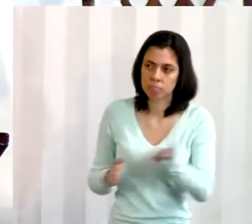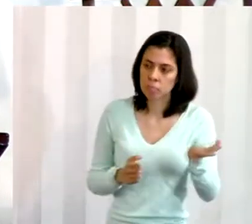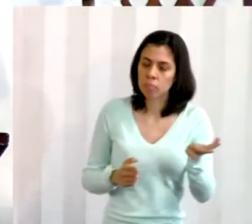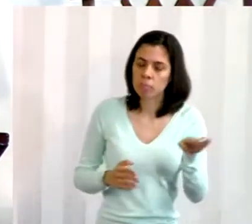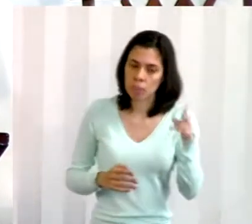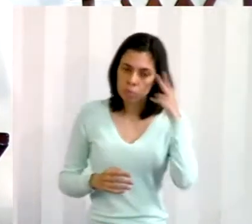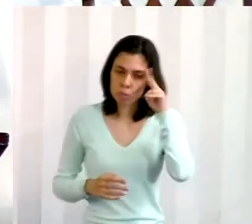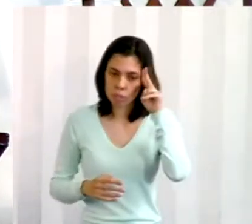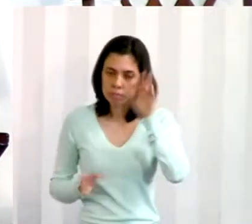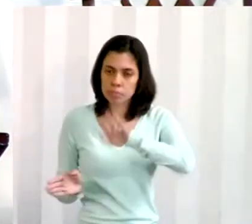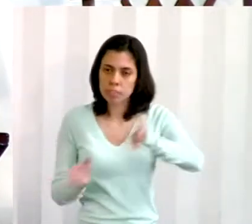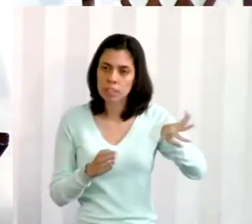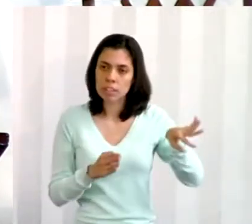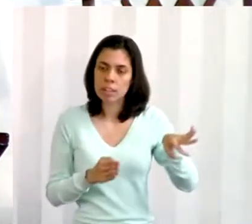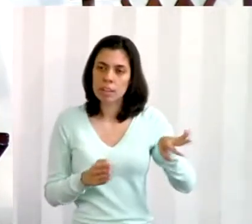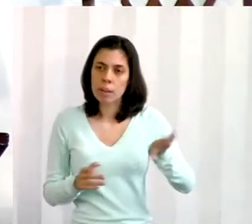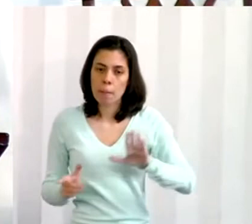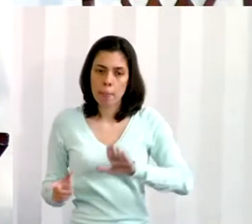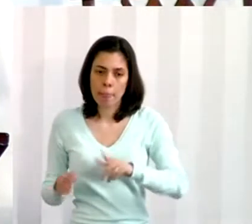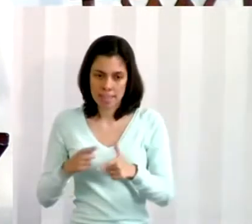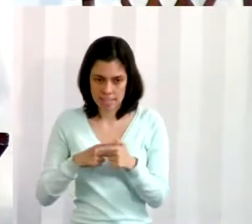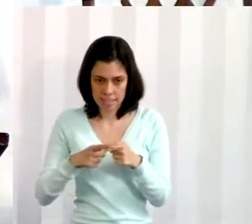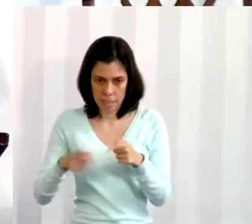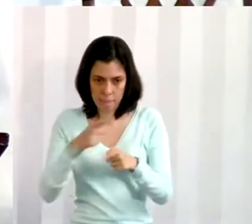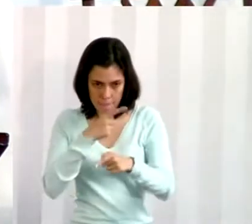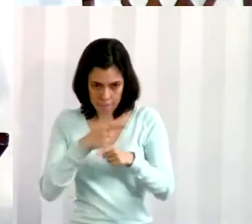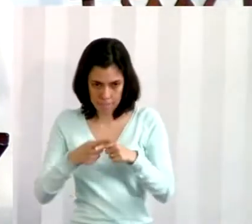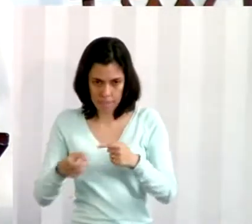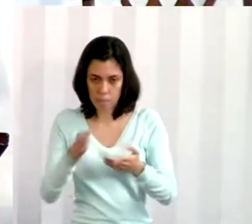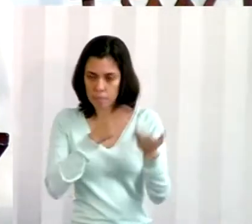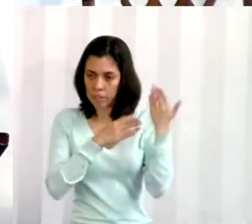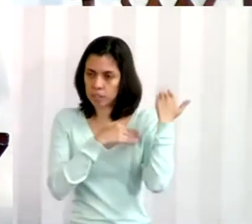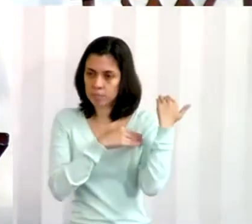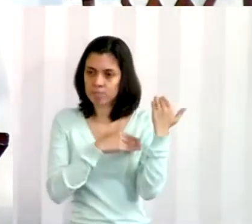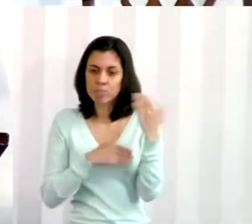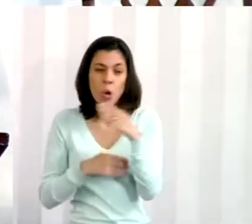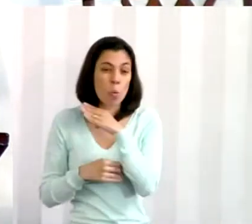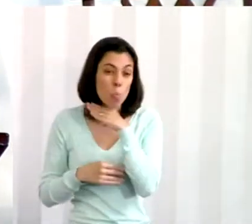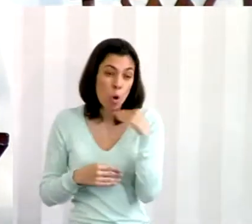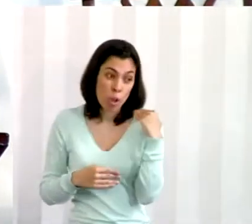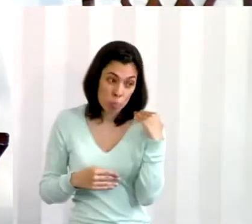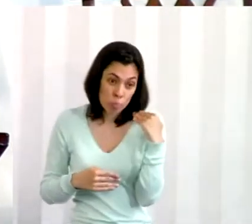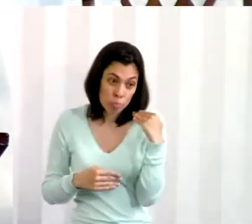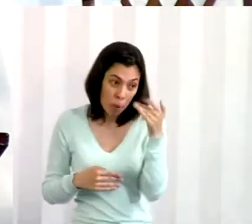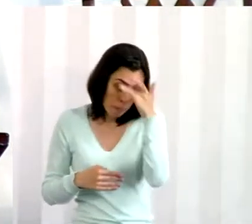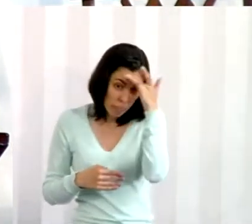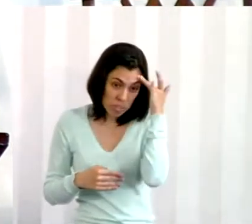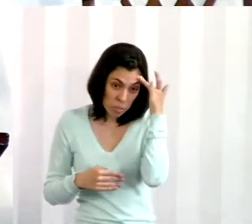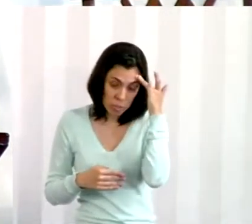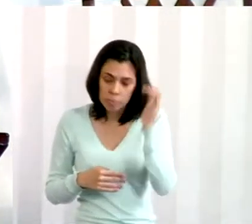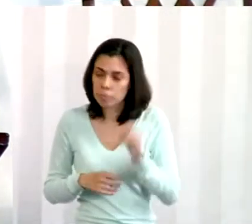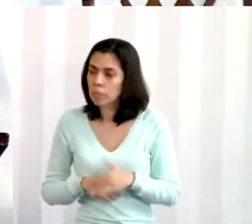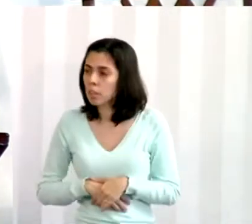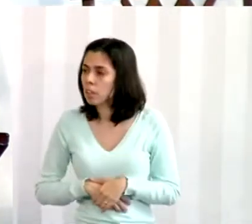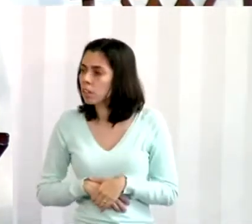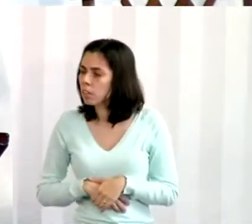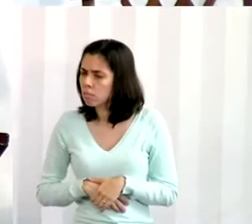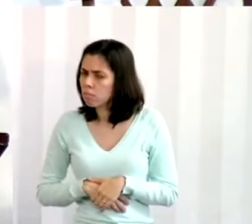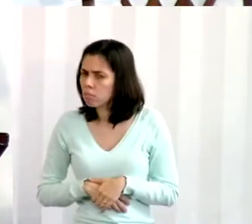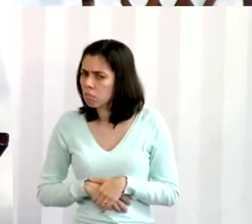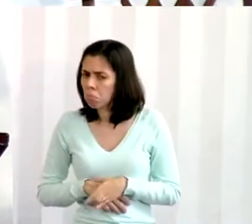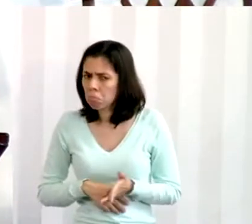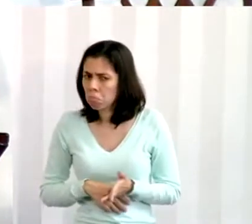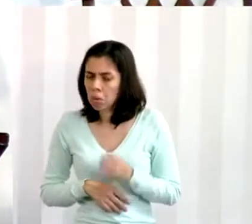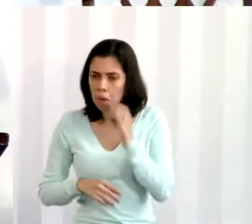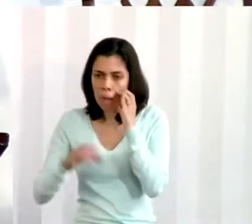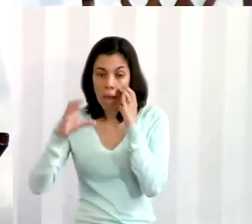passou, a família da fé perdeu um irmão, o Cláudio. A filha do Cláudio, a Cláudia,